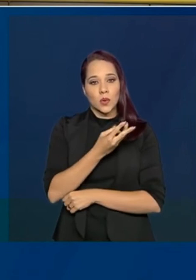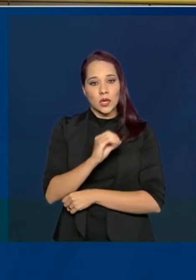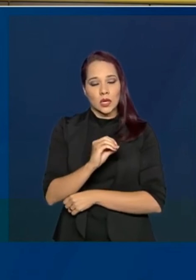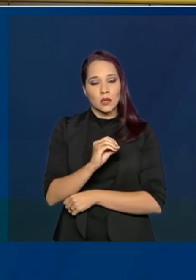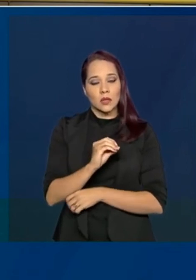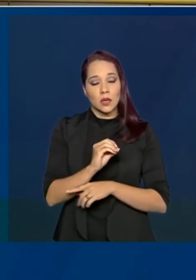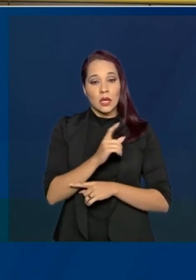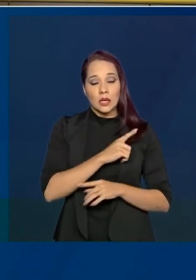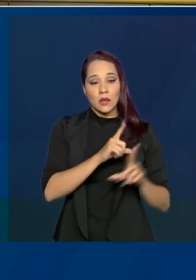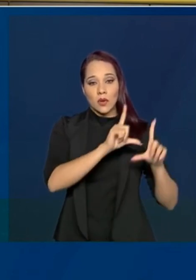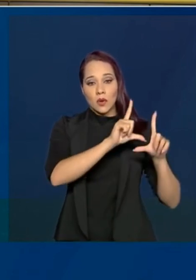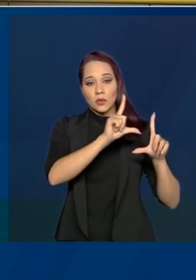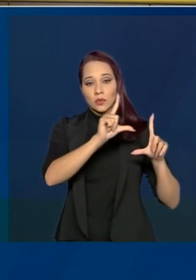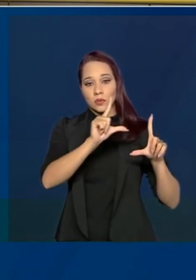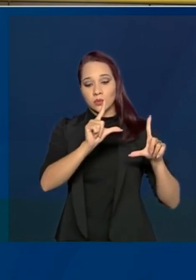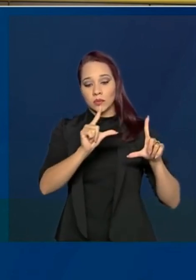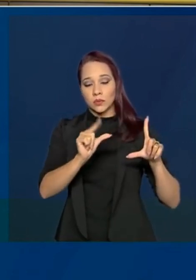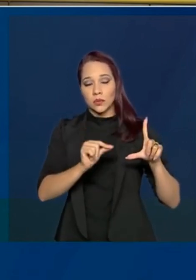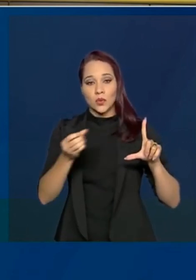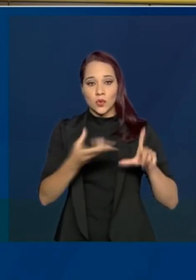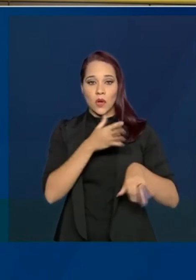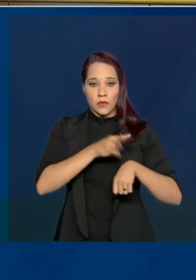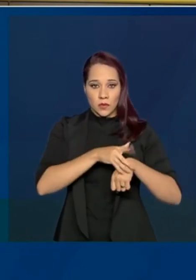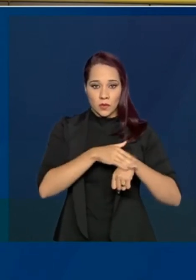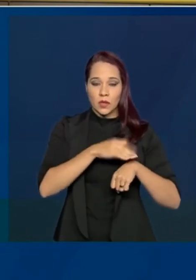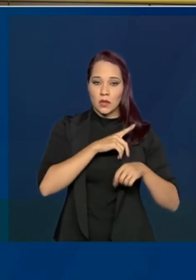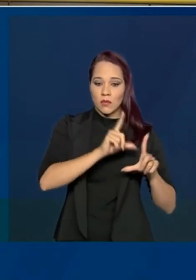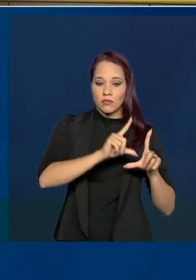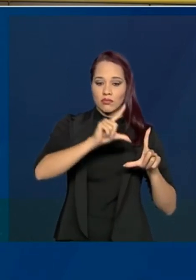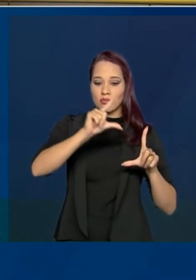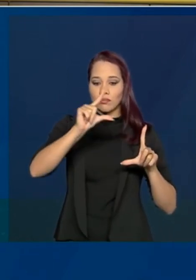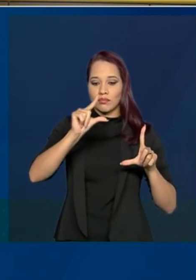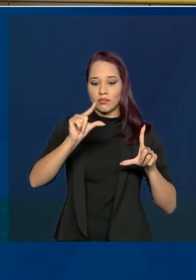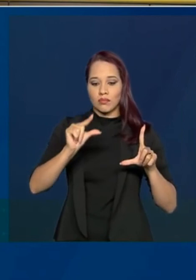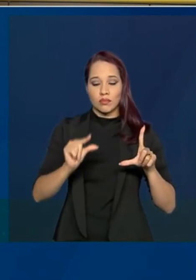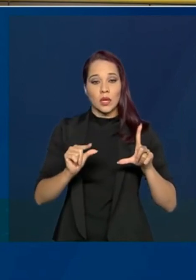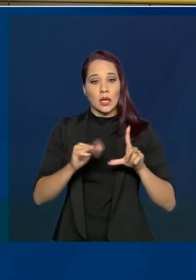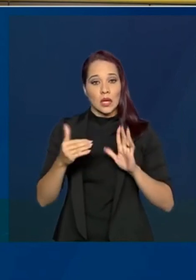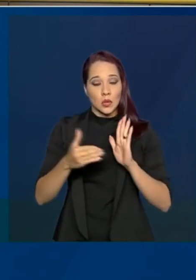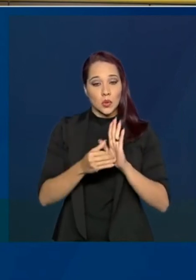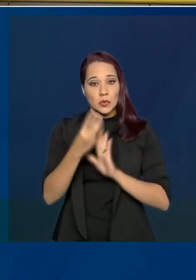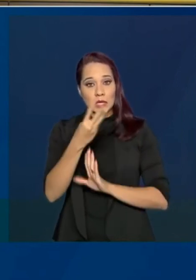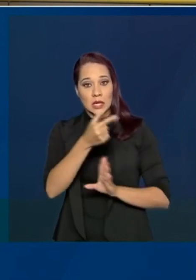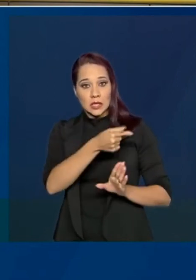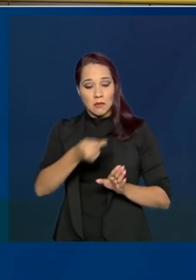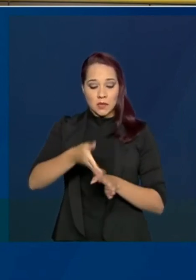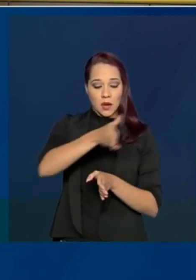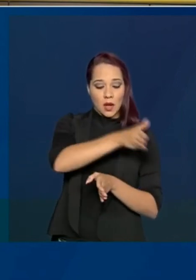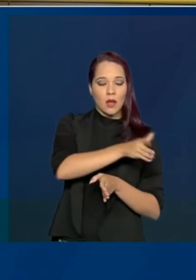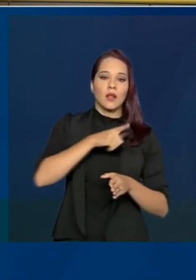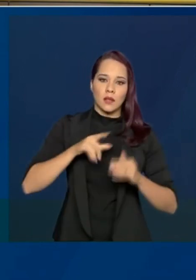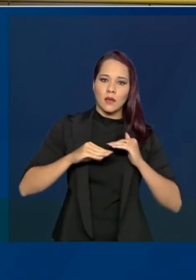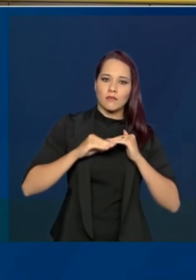uma redução no número de casos dos novos registros de Covid, nas últimas 3 semanas isso vem se